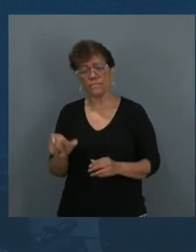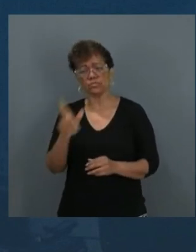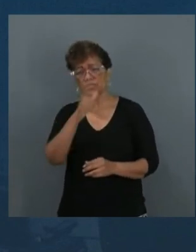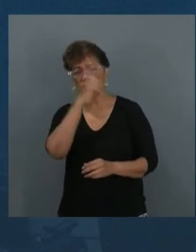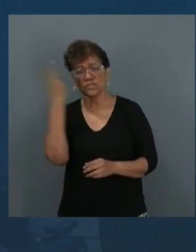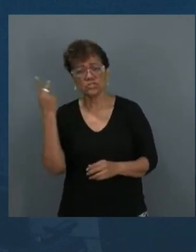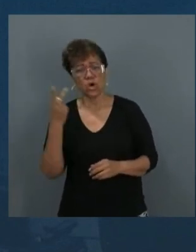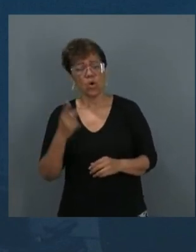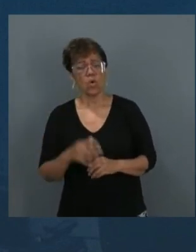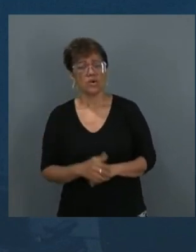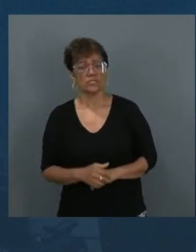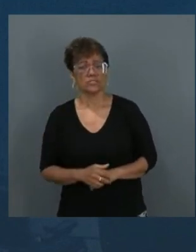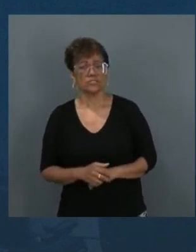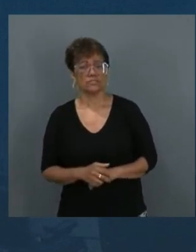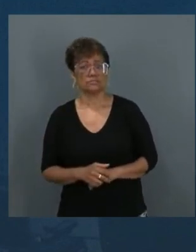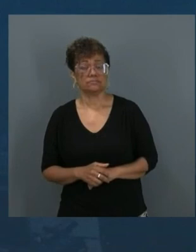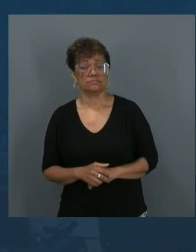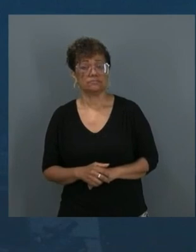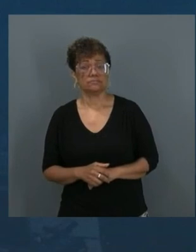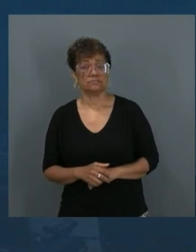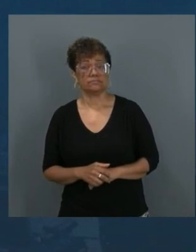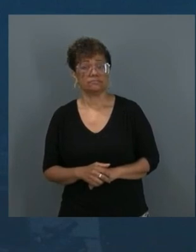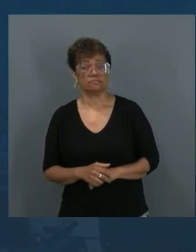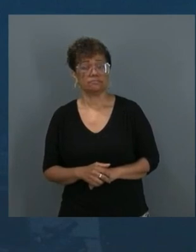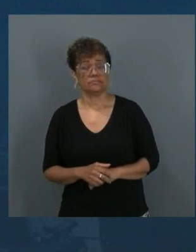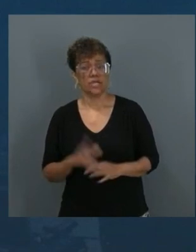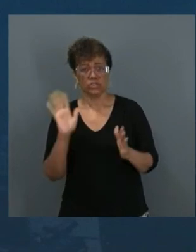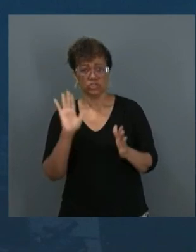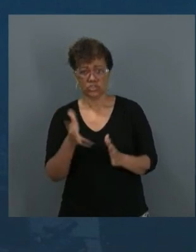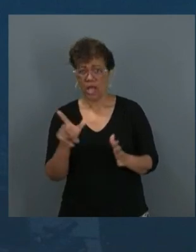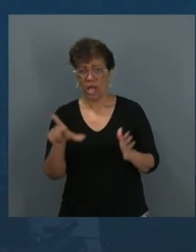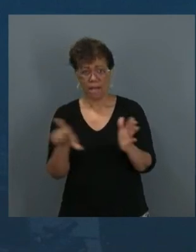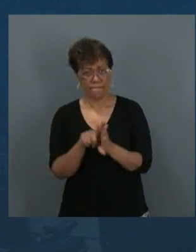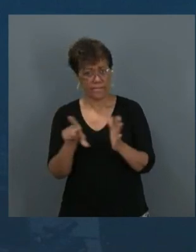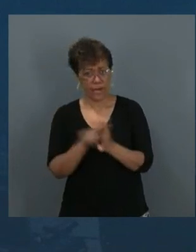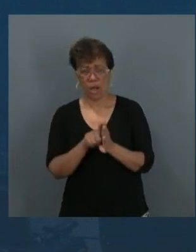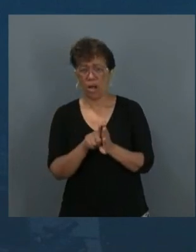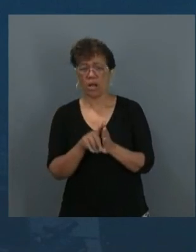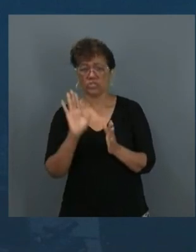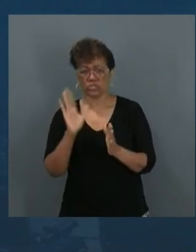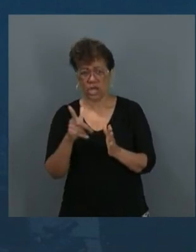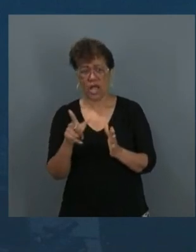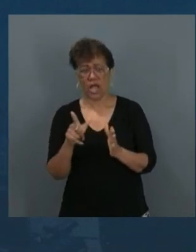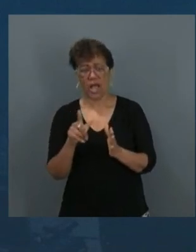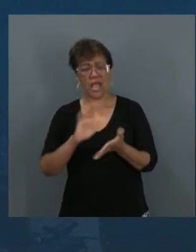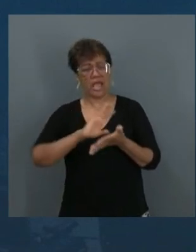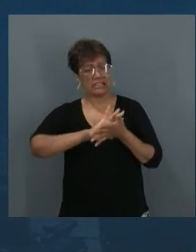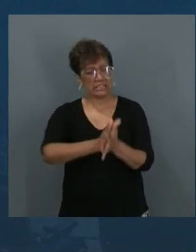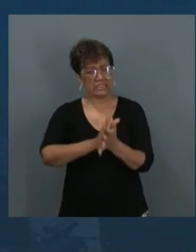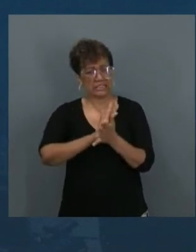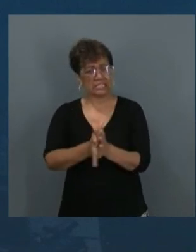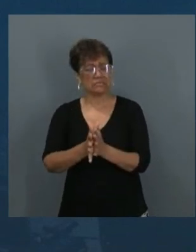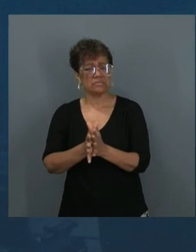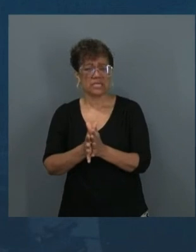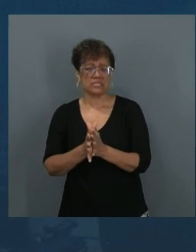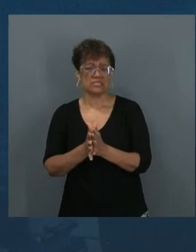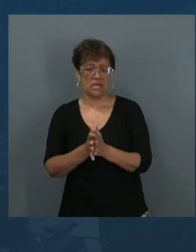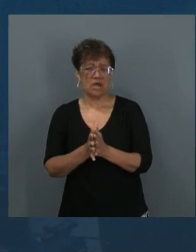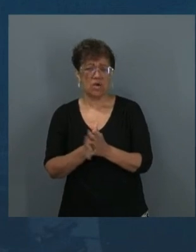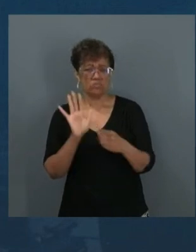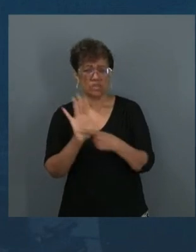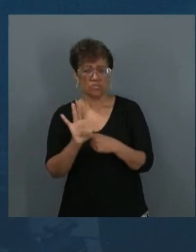Então isso se chama, que inclusive está na LBI, discriminação por conta